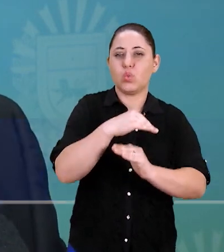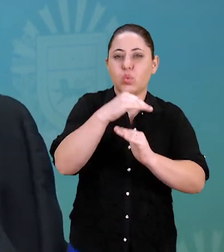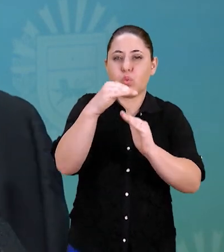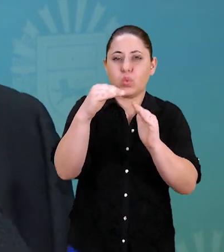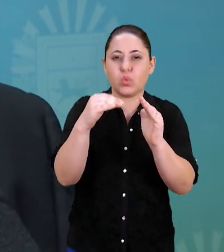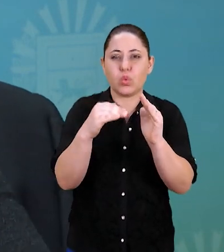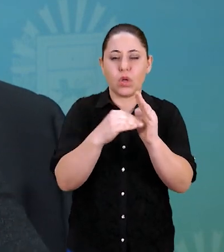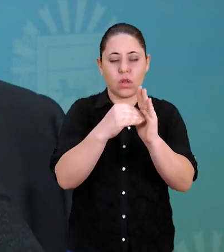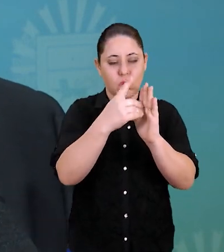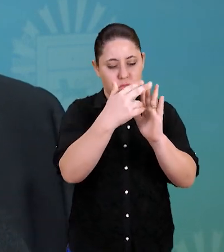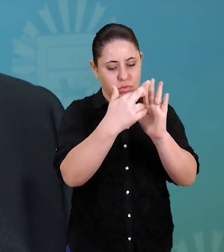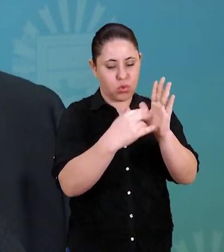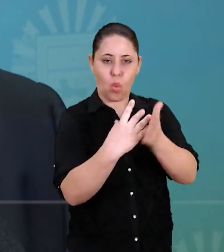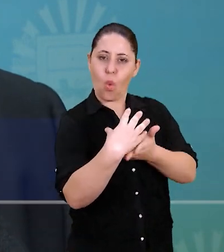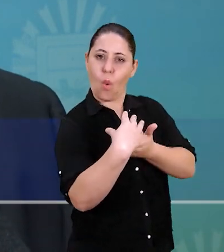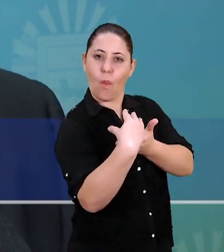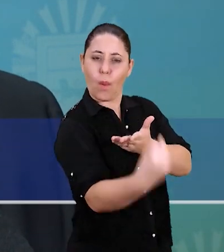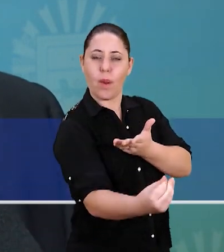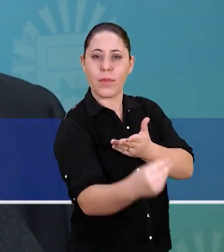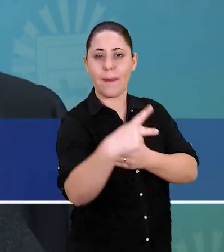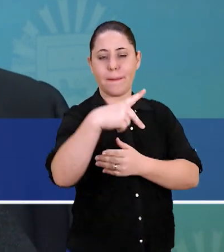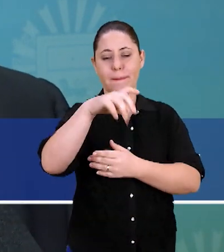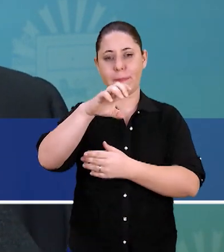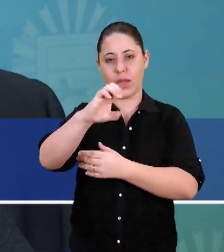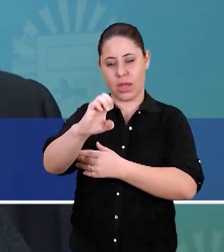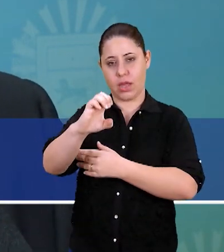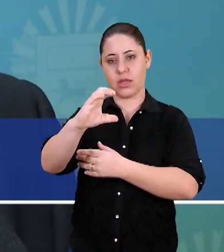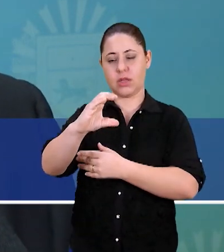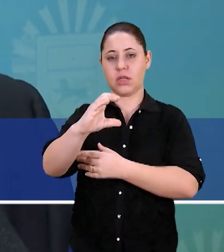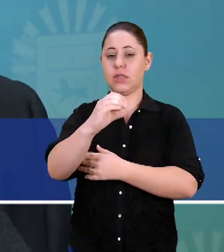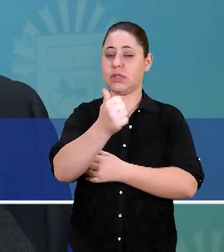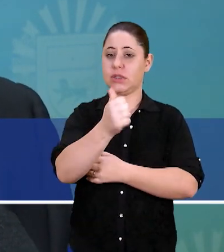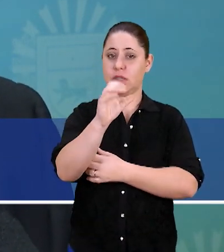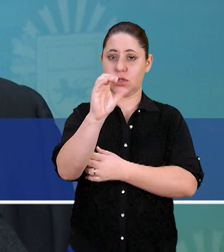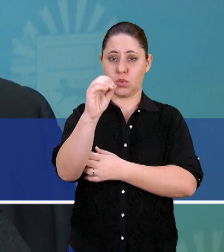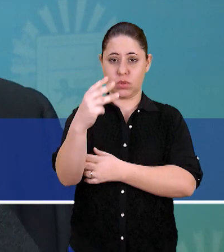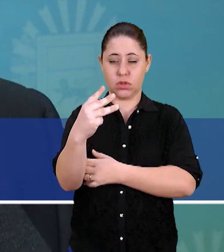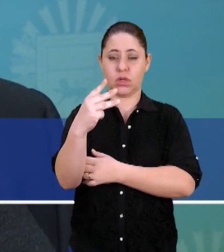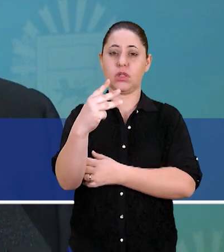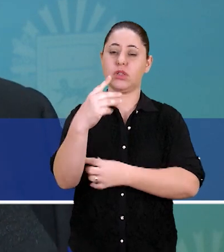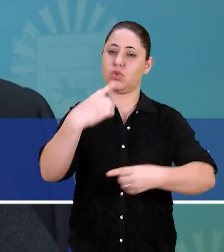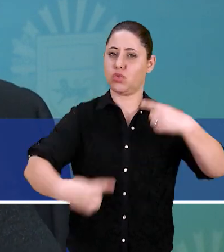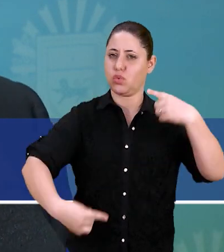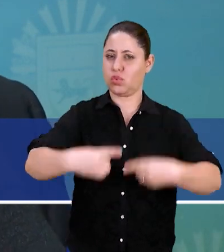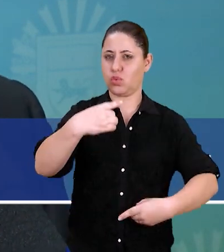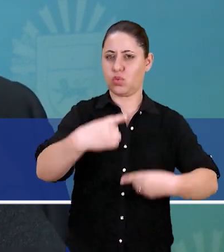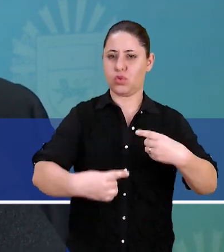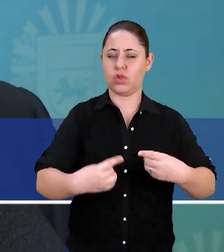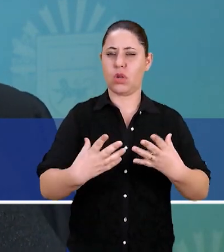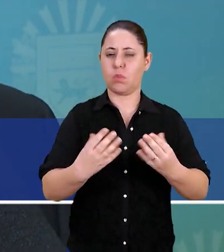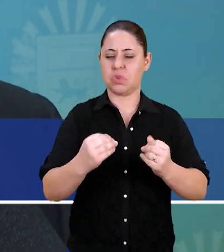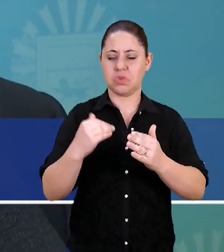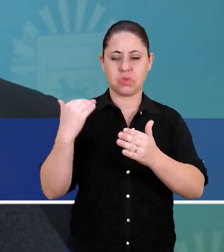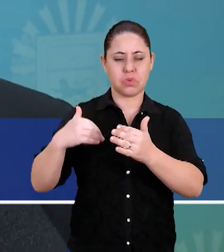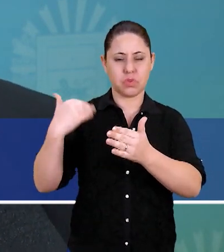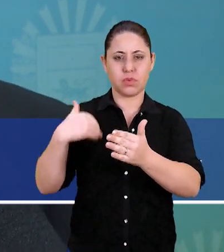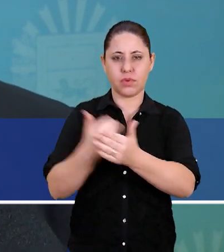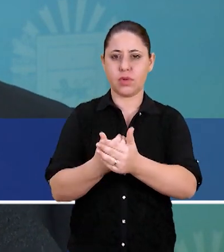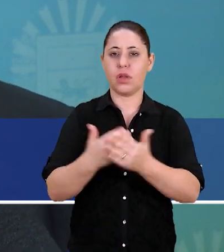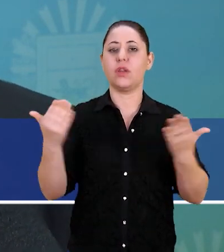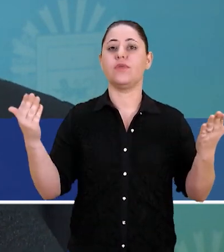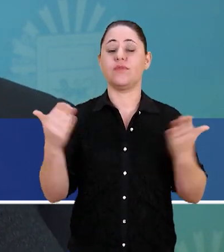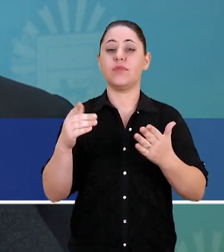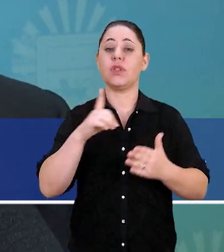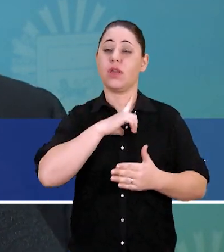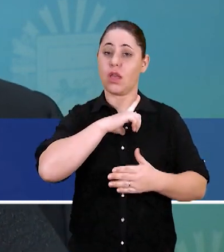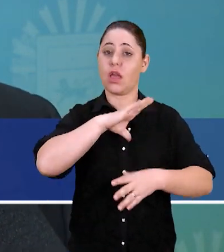sua quase integralidade, replica a PEC da Previdência 103, que também foi debatida por